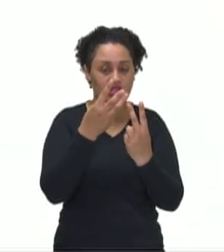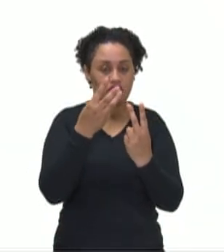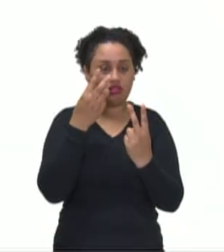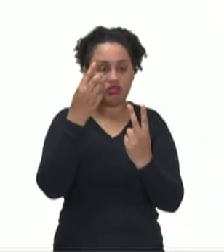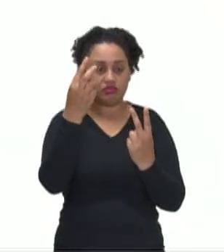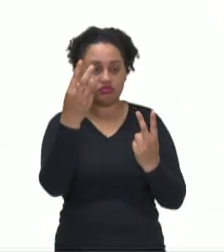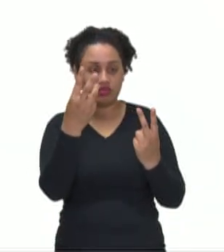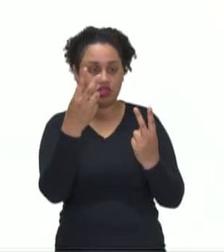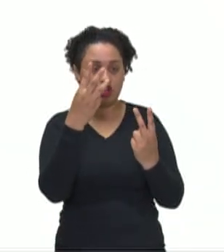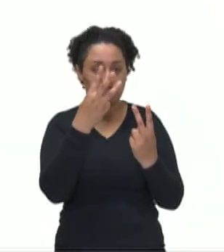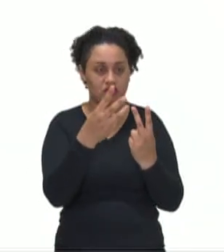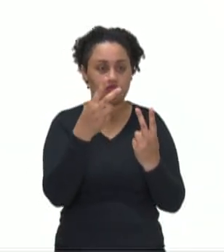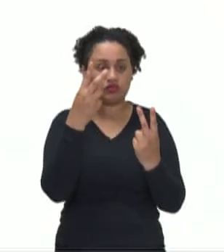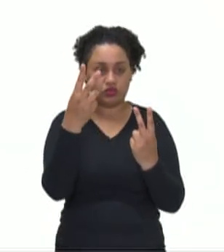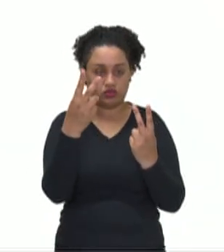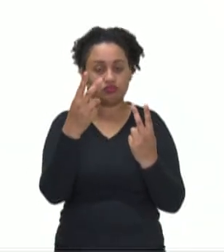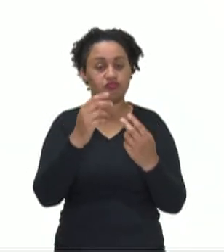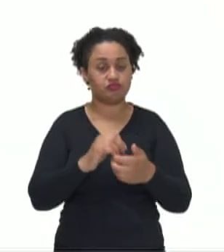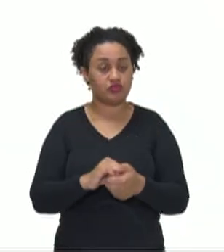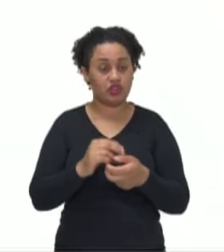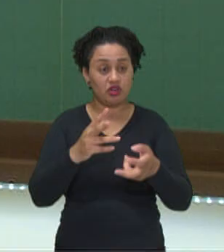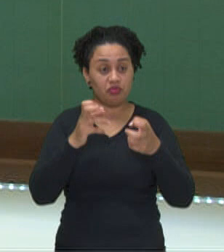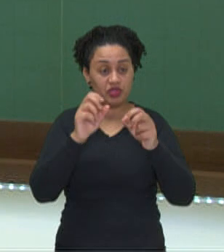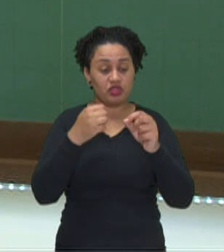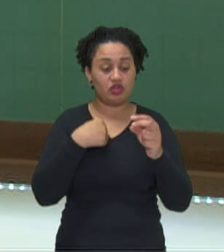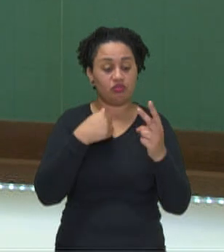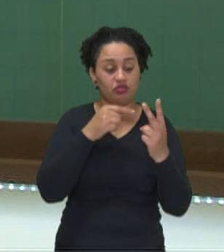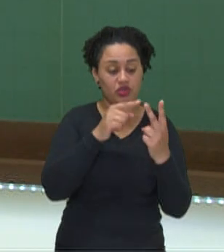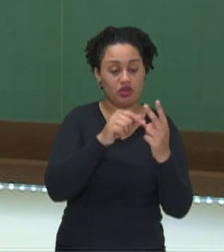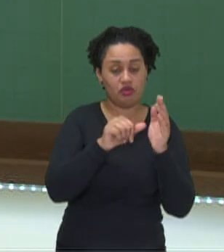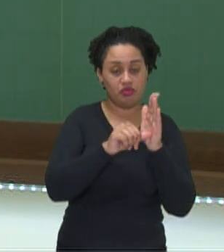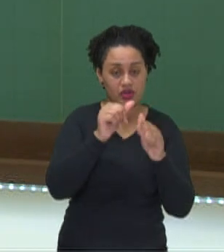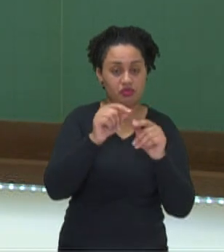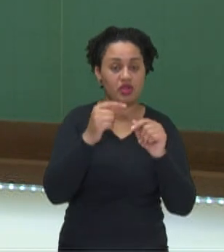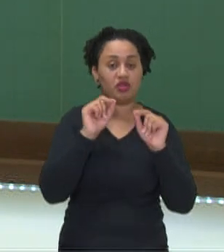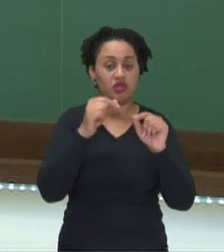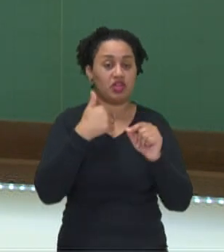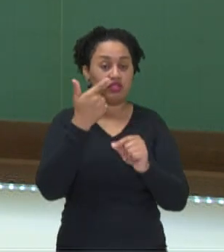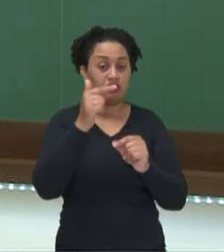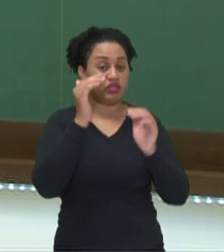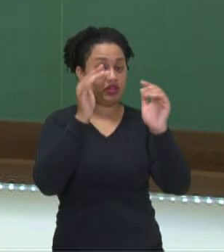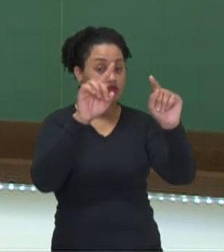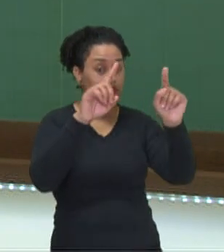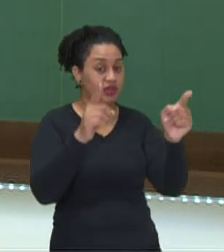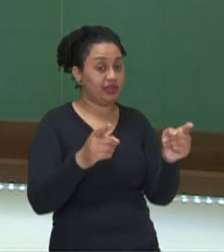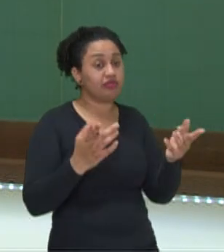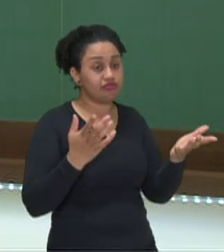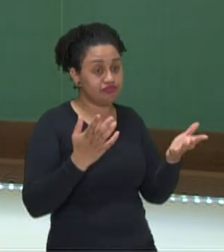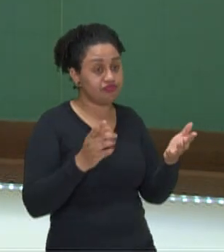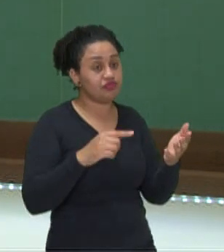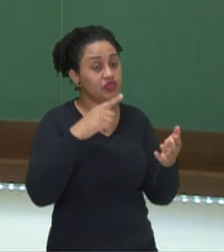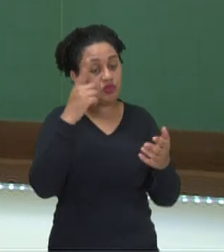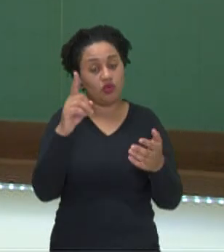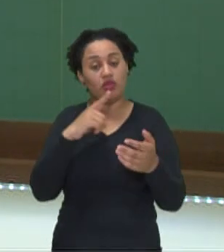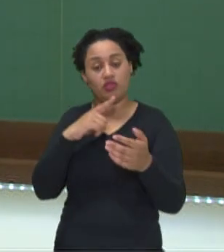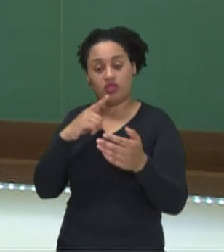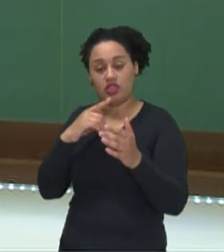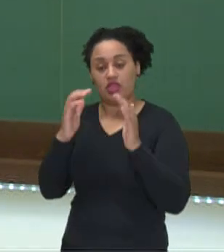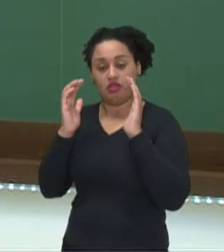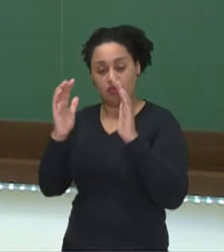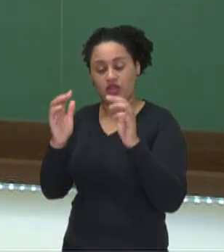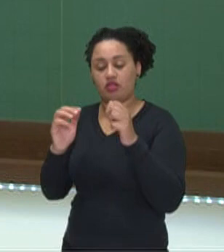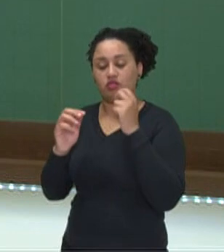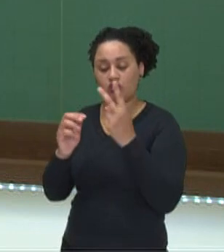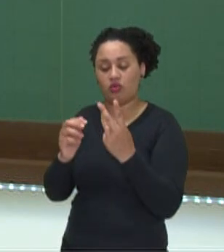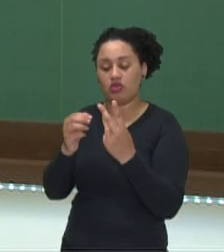segunda potência. Vejam que aqui vocês não têm o parênteses. E aqui vocês têm 2